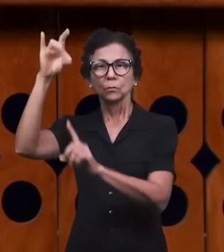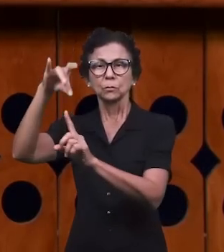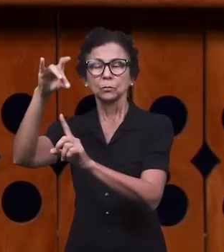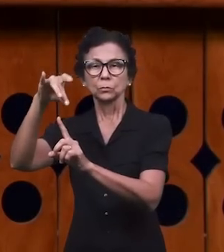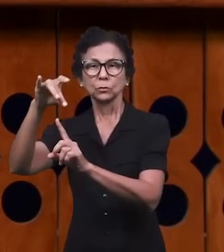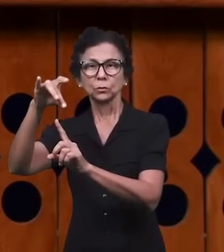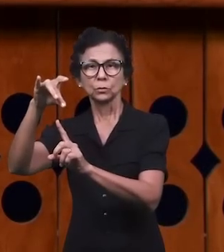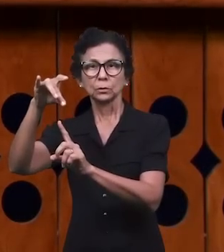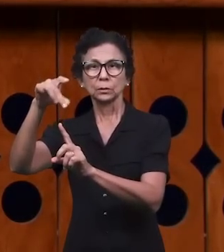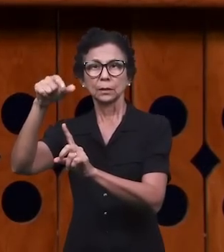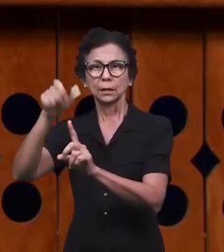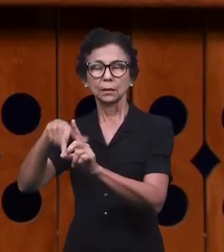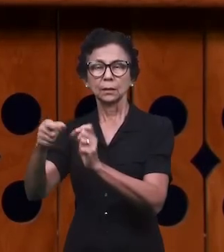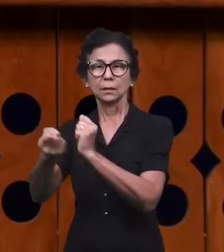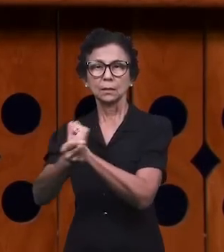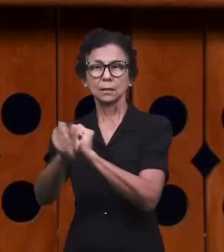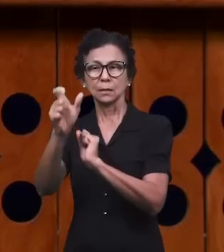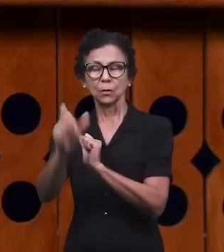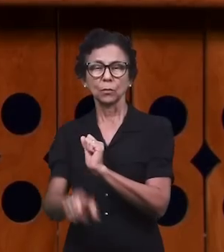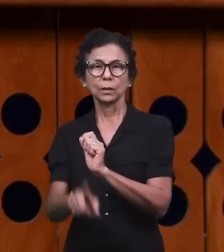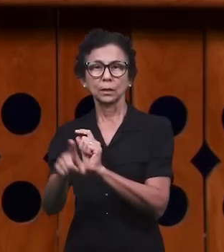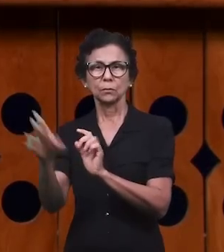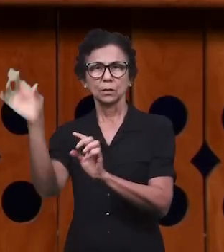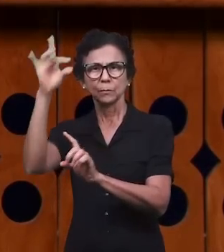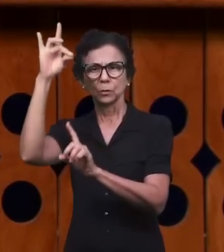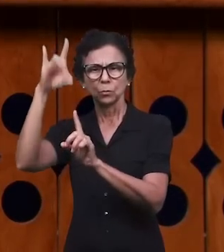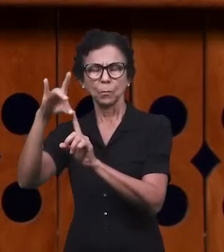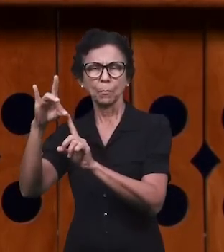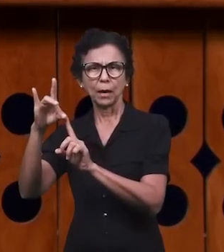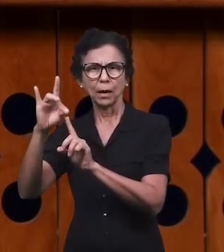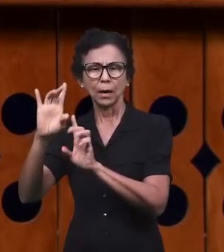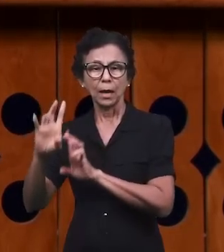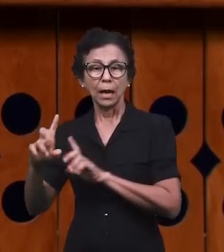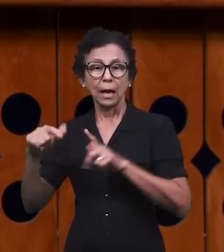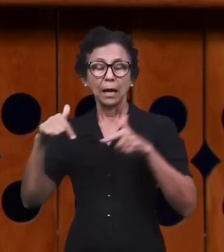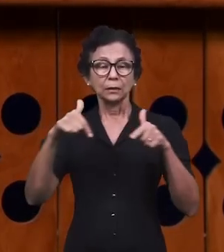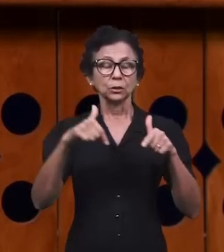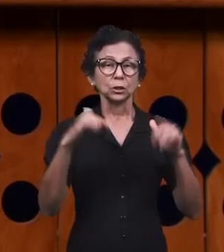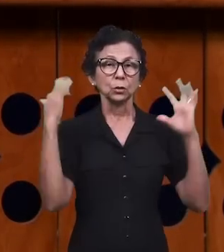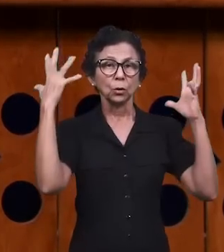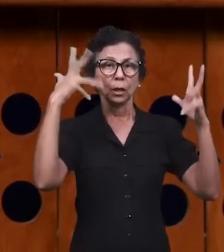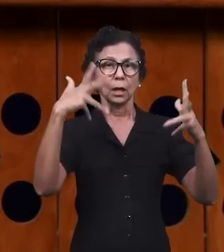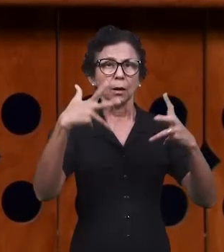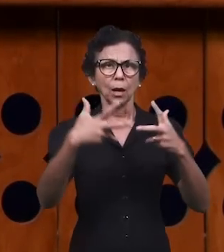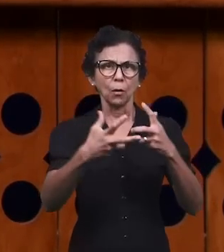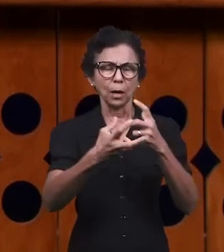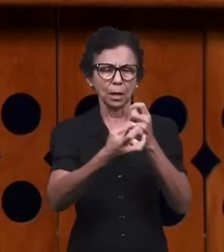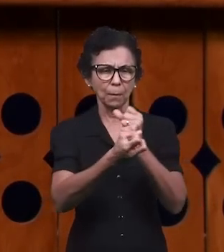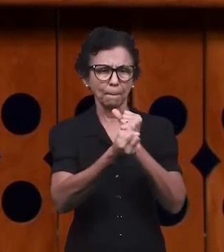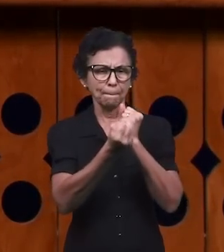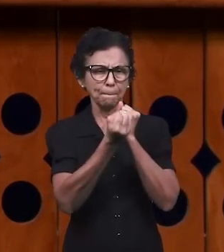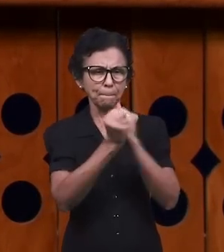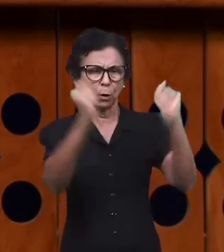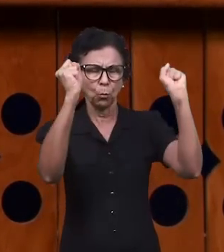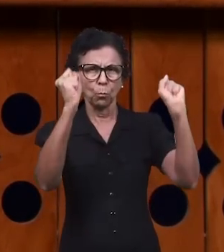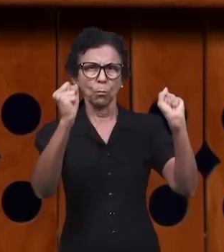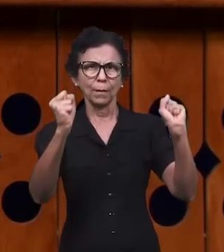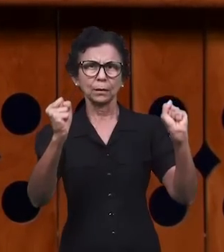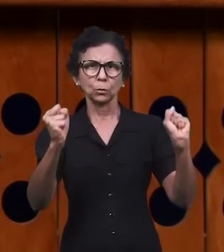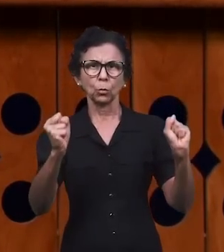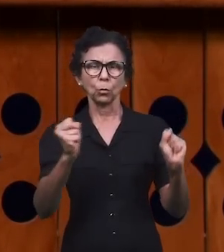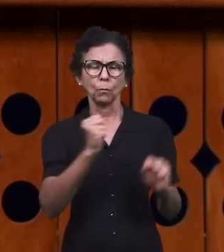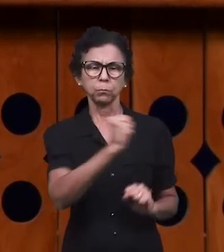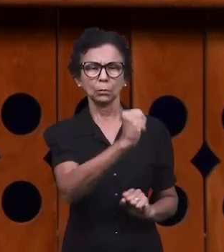leão. Alguns dias depois, ele retornando, ele viu que dentro daquela carcaça,